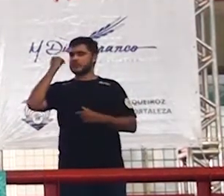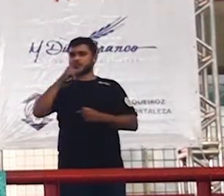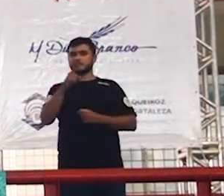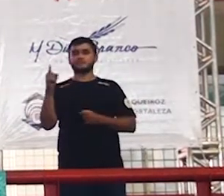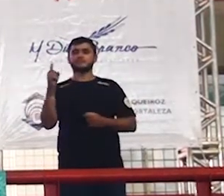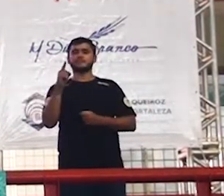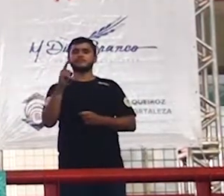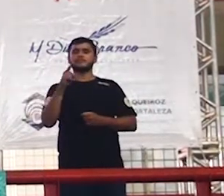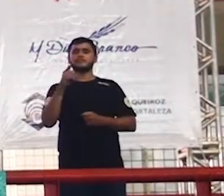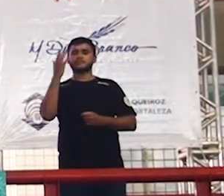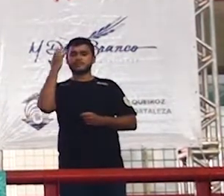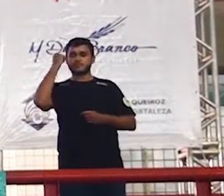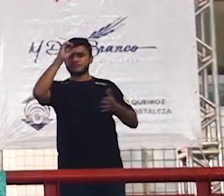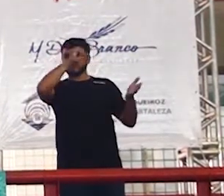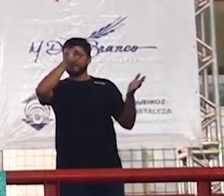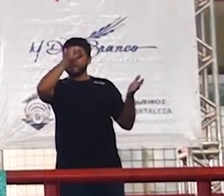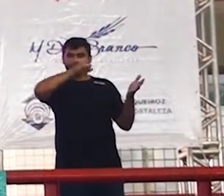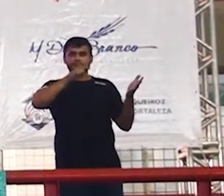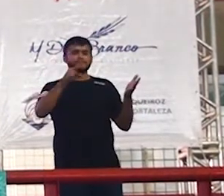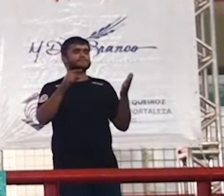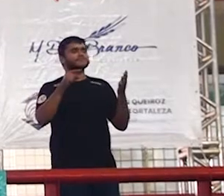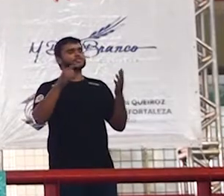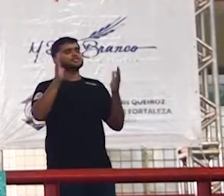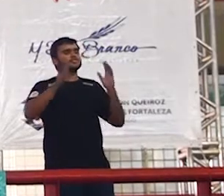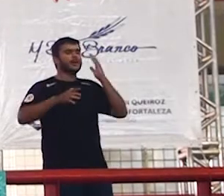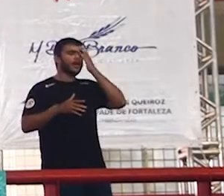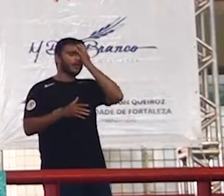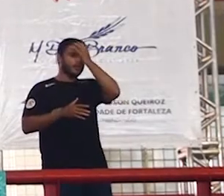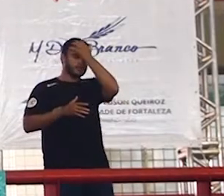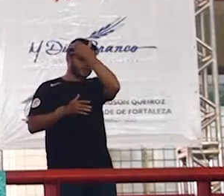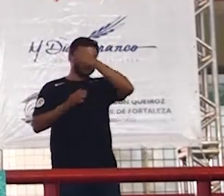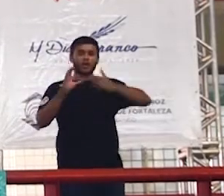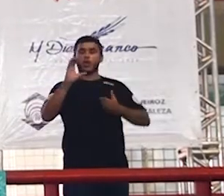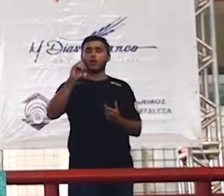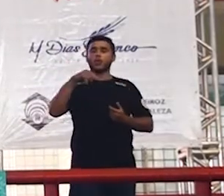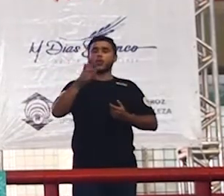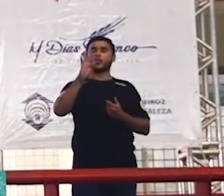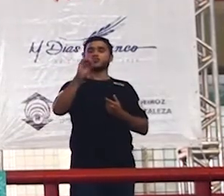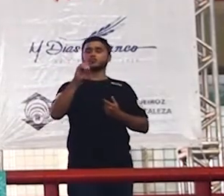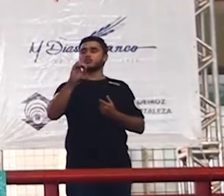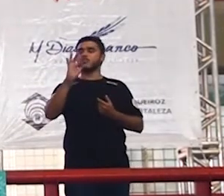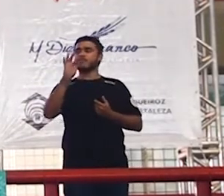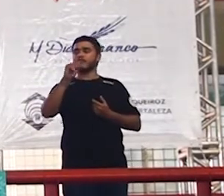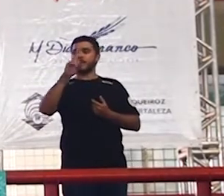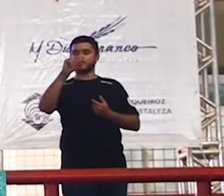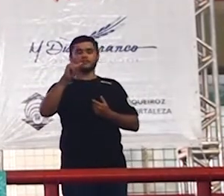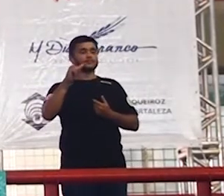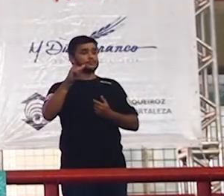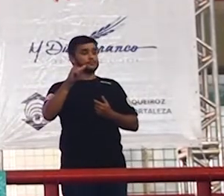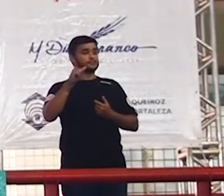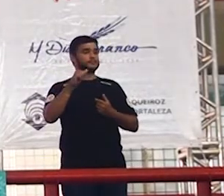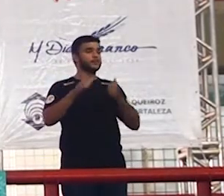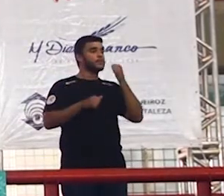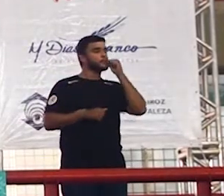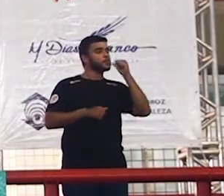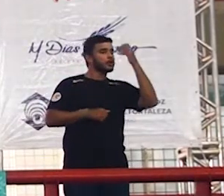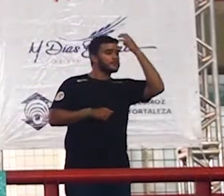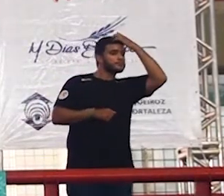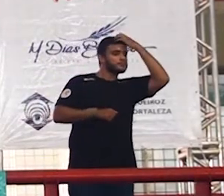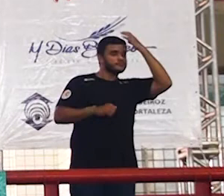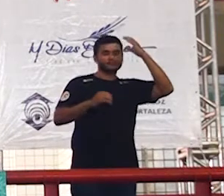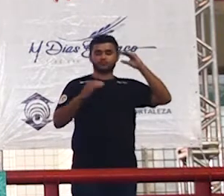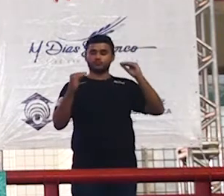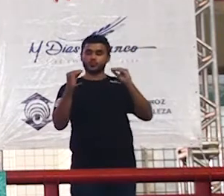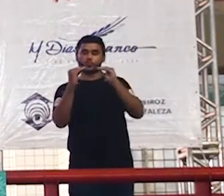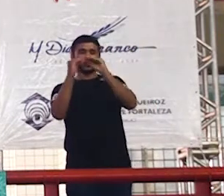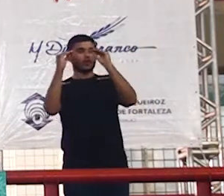Que conhecimento prévio? O conto de fada. da princesa e do sapo. Se